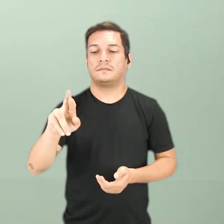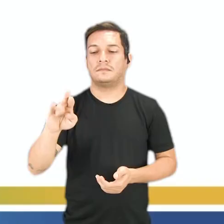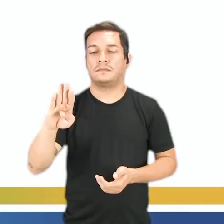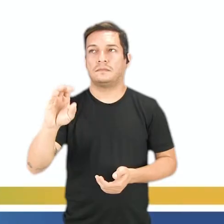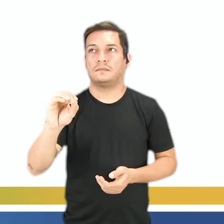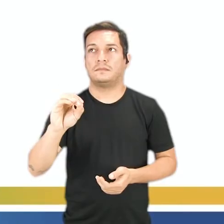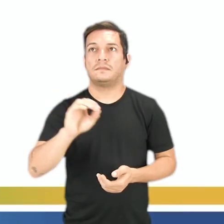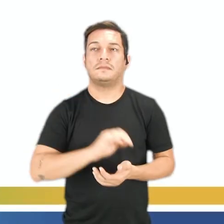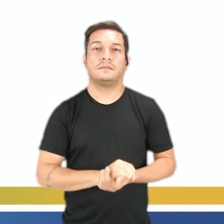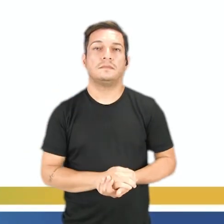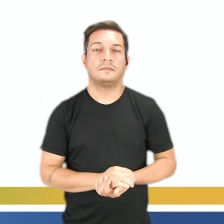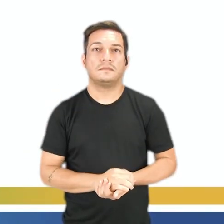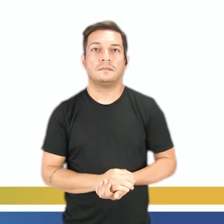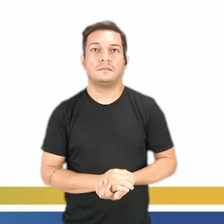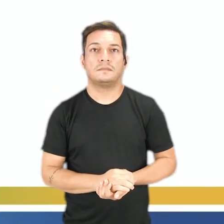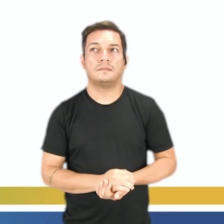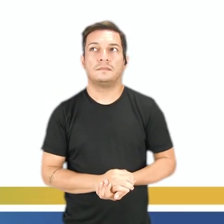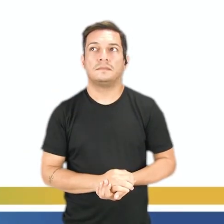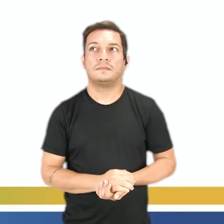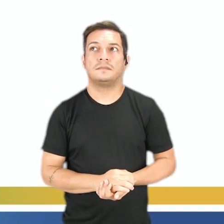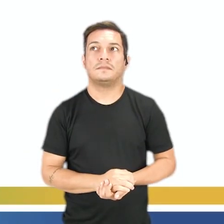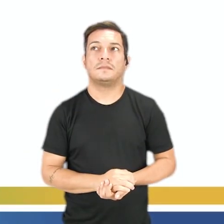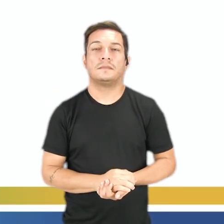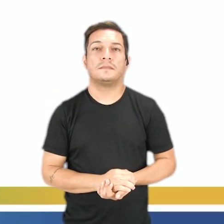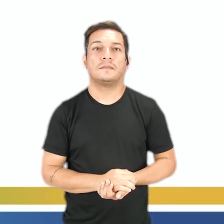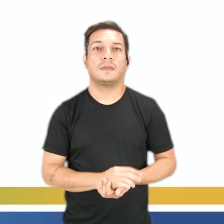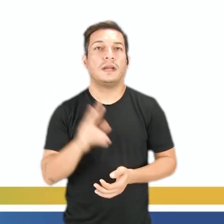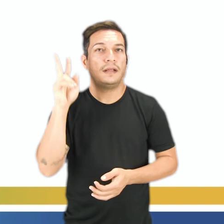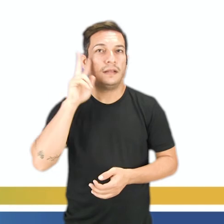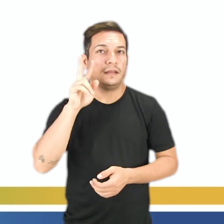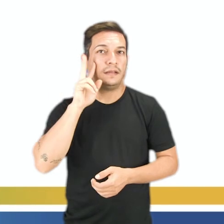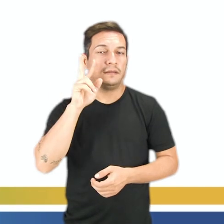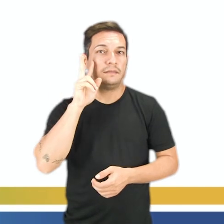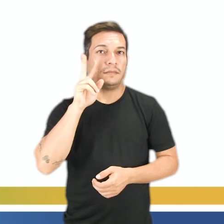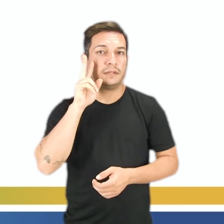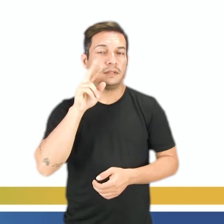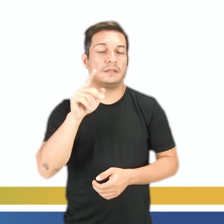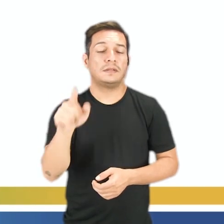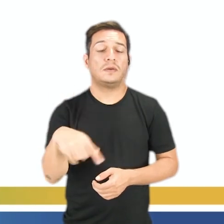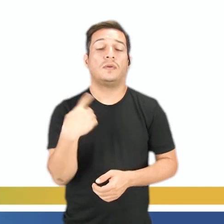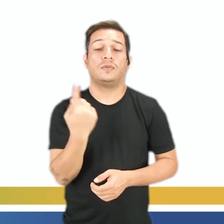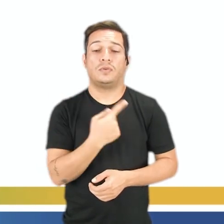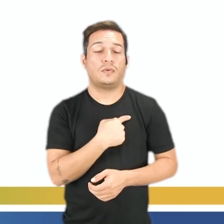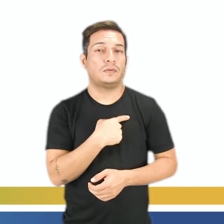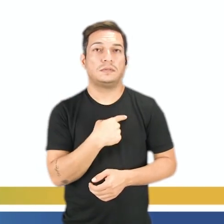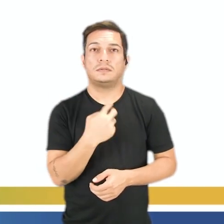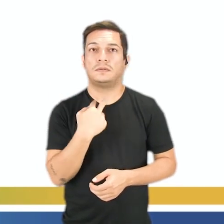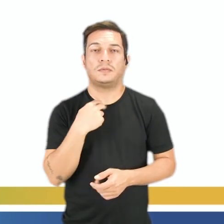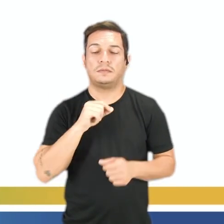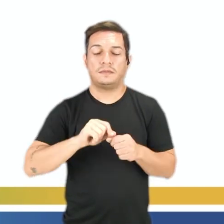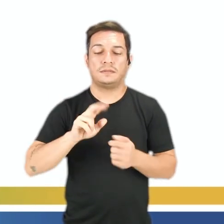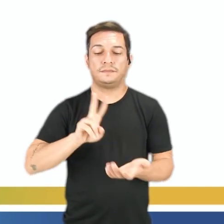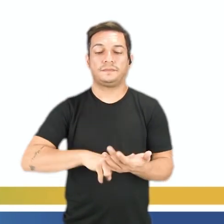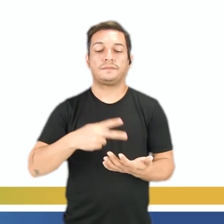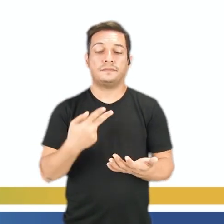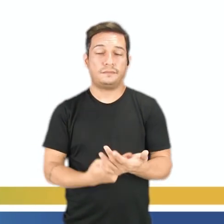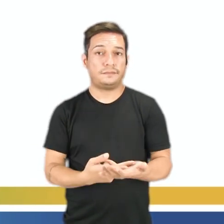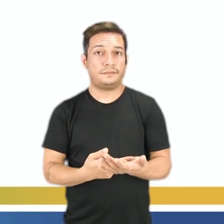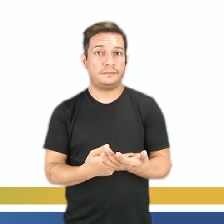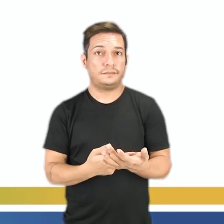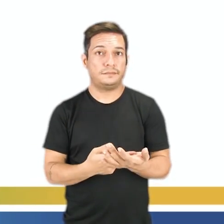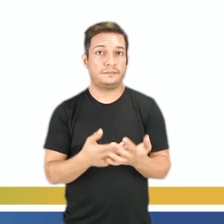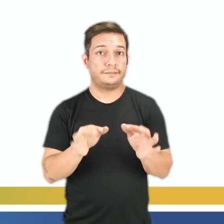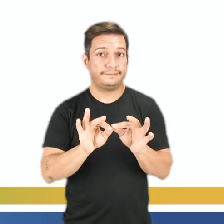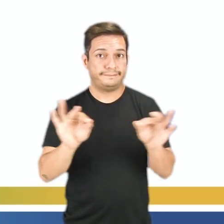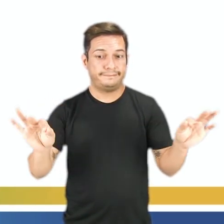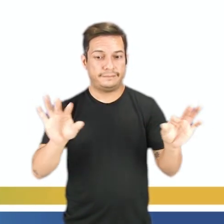The road to hell is paved with good intentions. Lembra o seguinte, a gente não pode fazer uma tradução ao pé